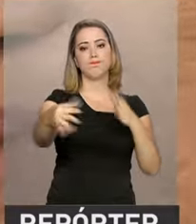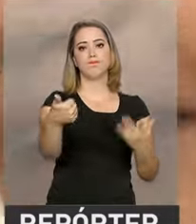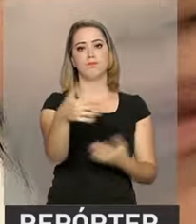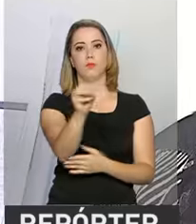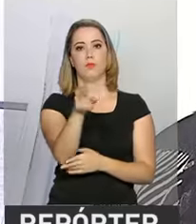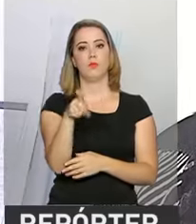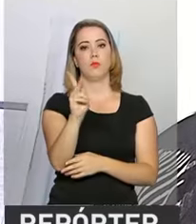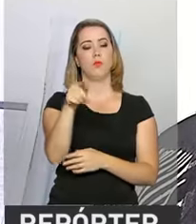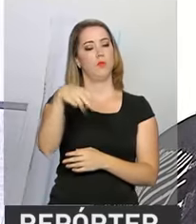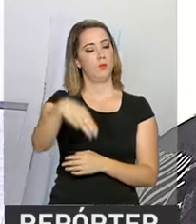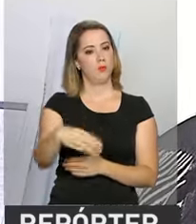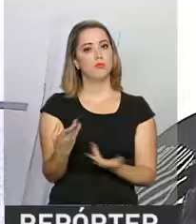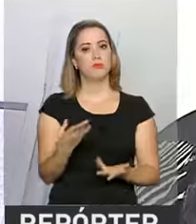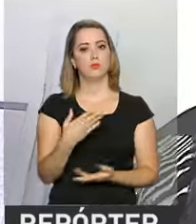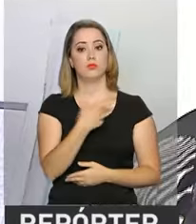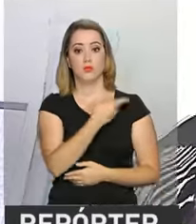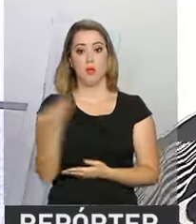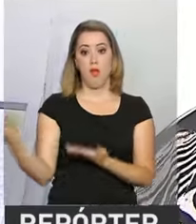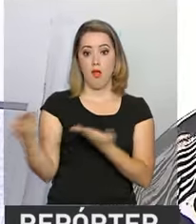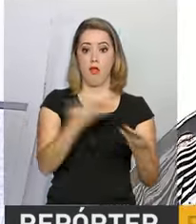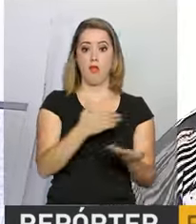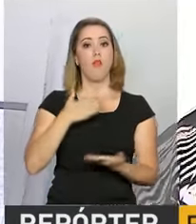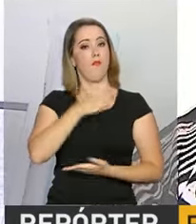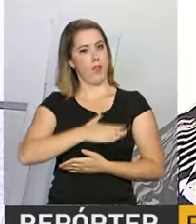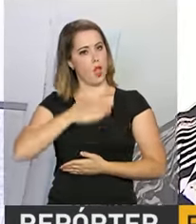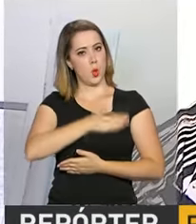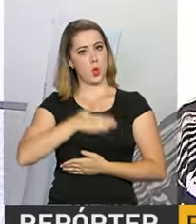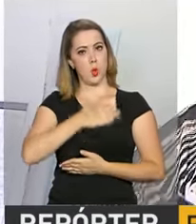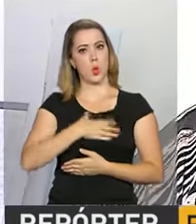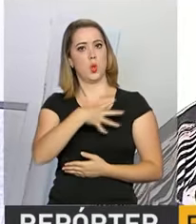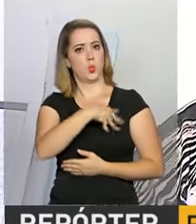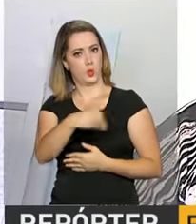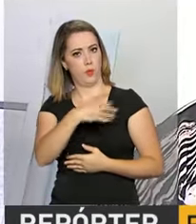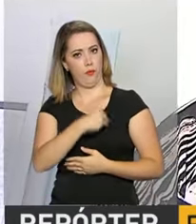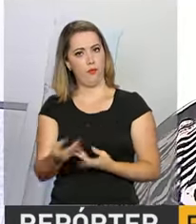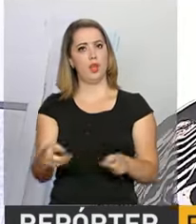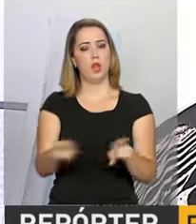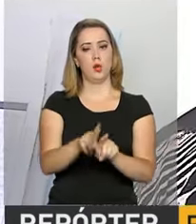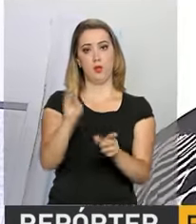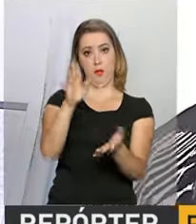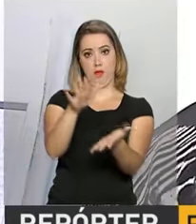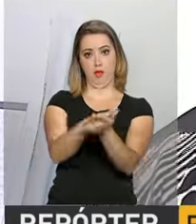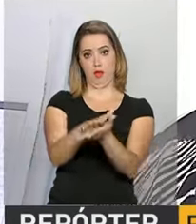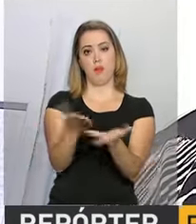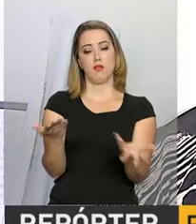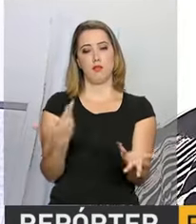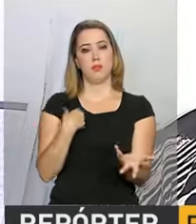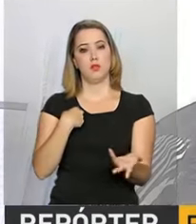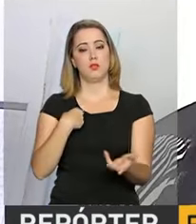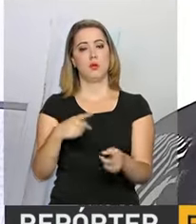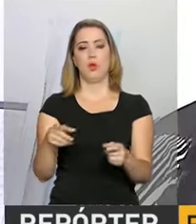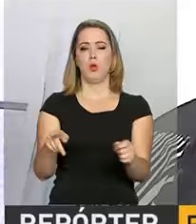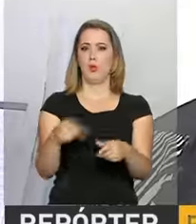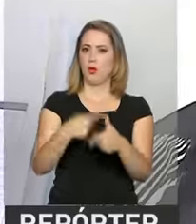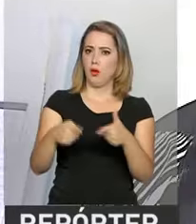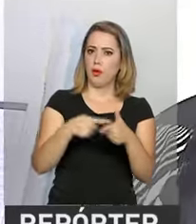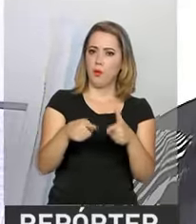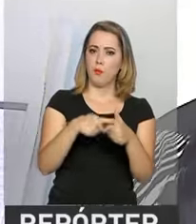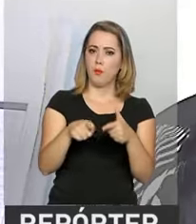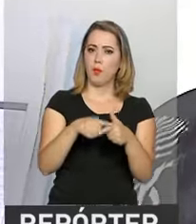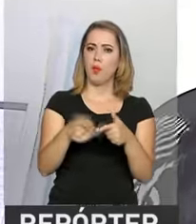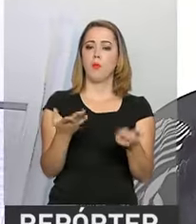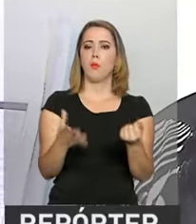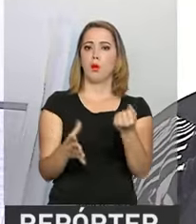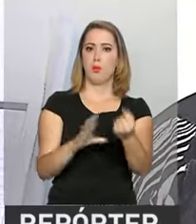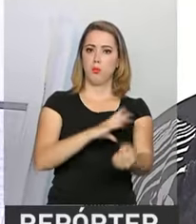atendimento eu vim trago os filhos trago velho também que ele também ele tem diabete em pressão alta também a gente mora aqui gente